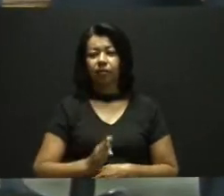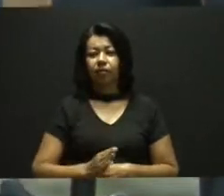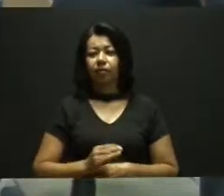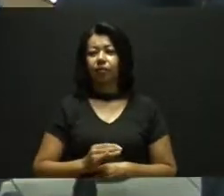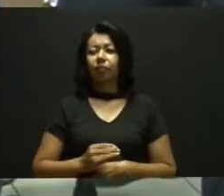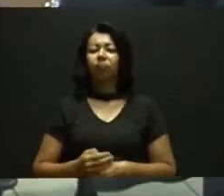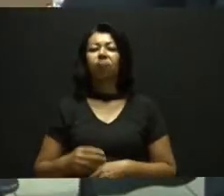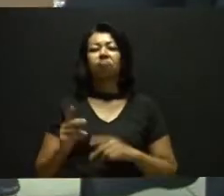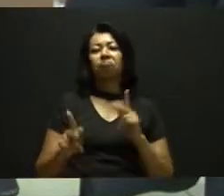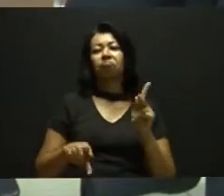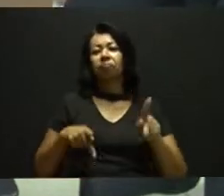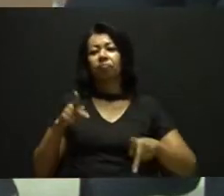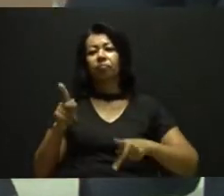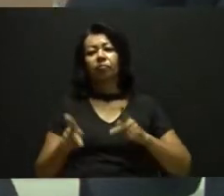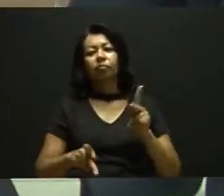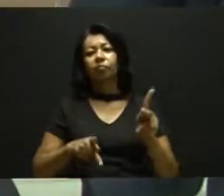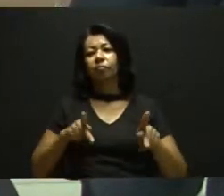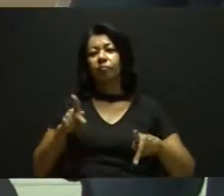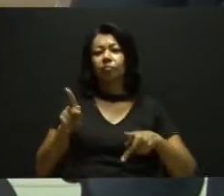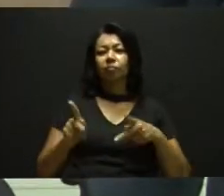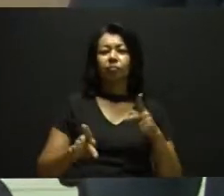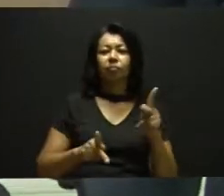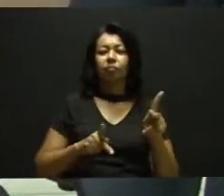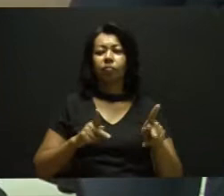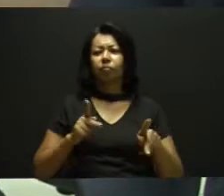este tipo foi lançada